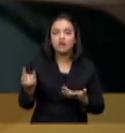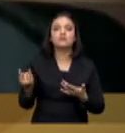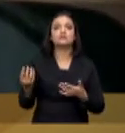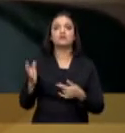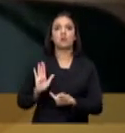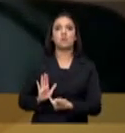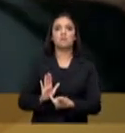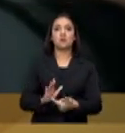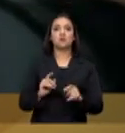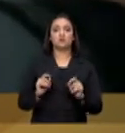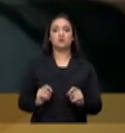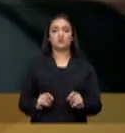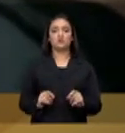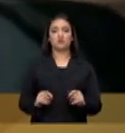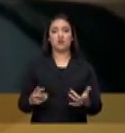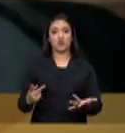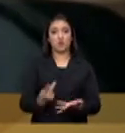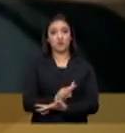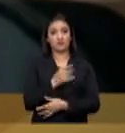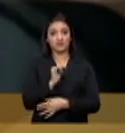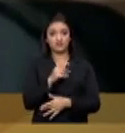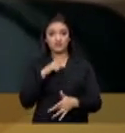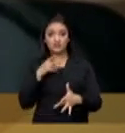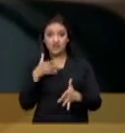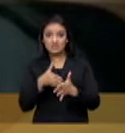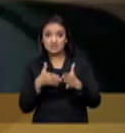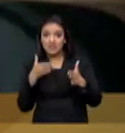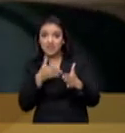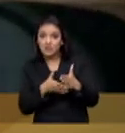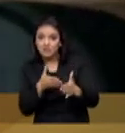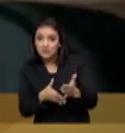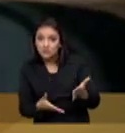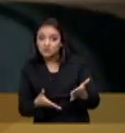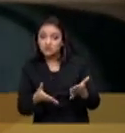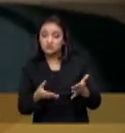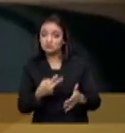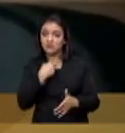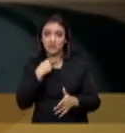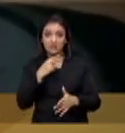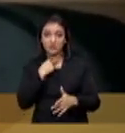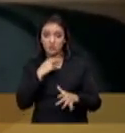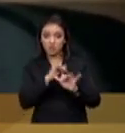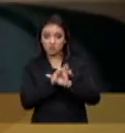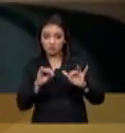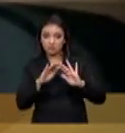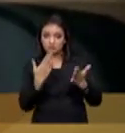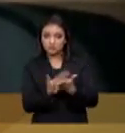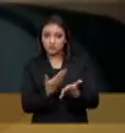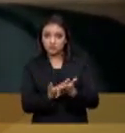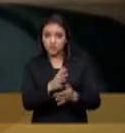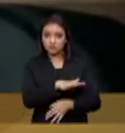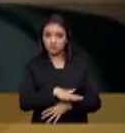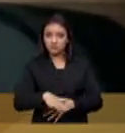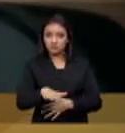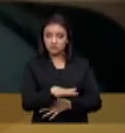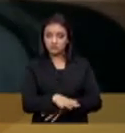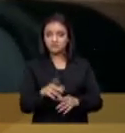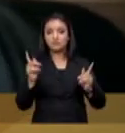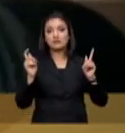que os ganhos obtidos com a restrição imposta aos anunciantes superam as perdas que